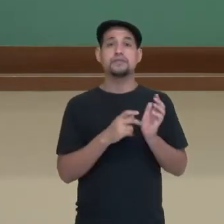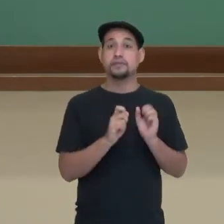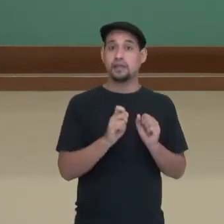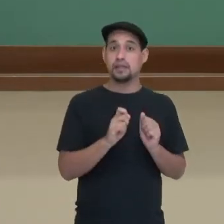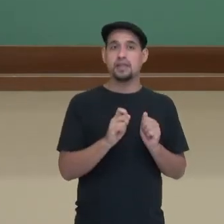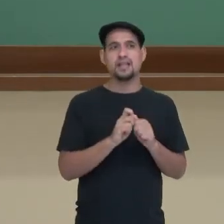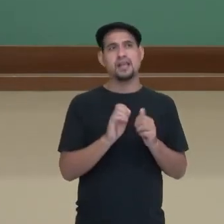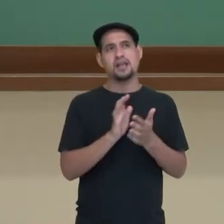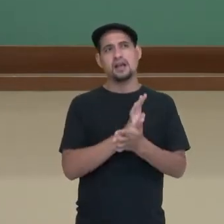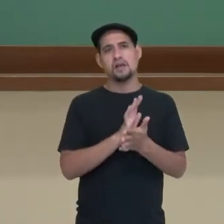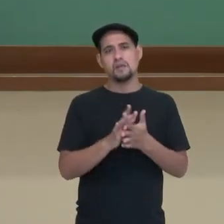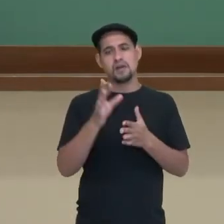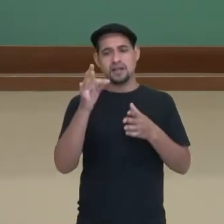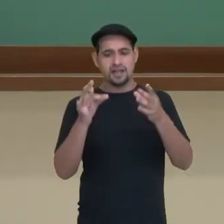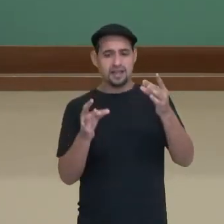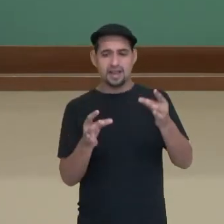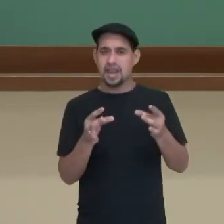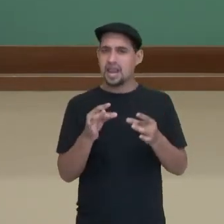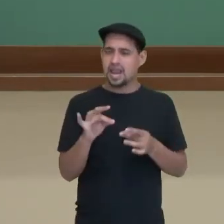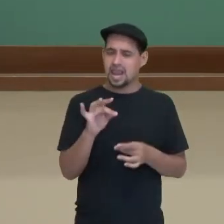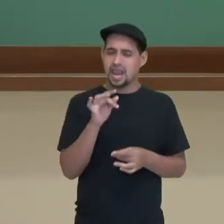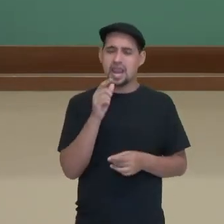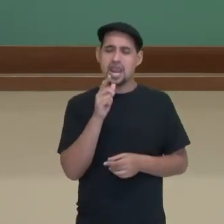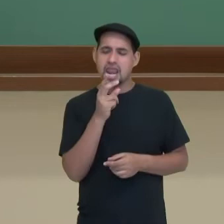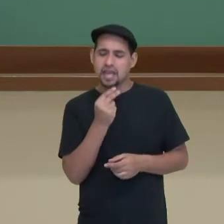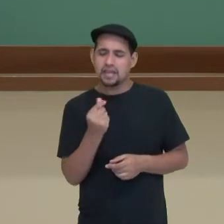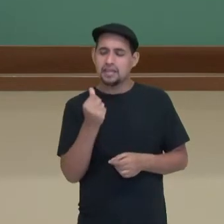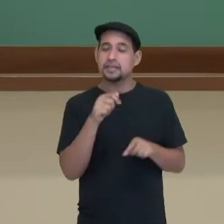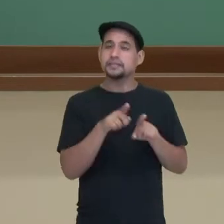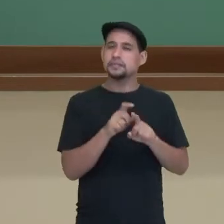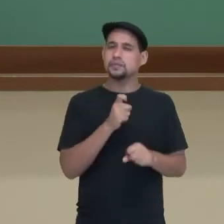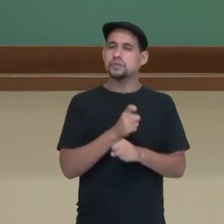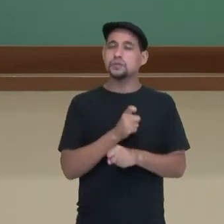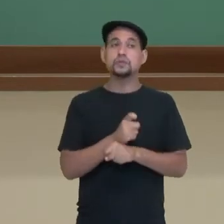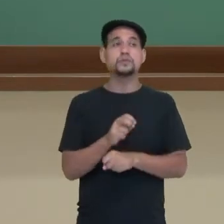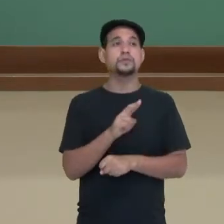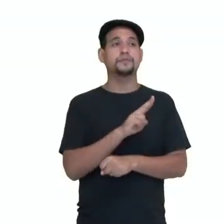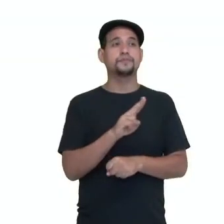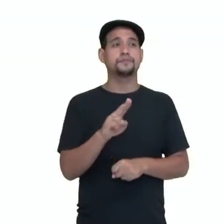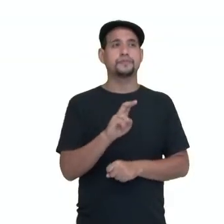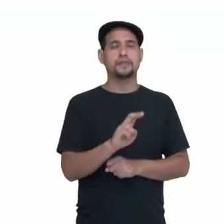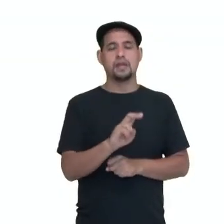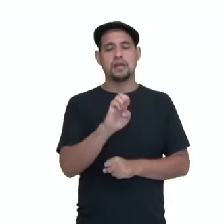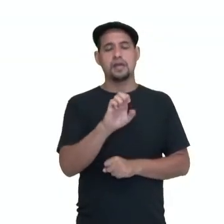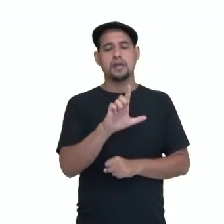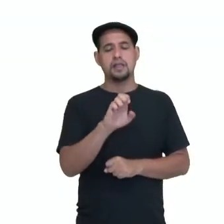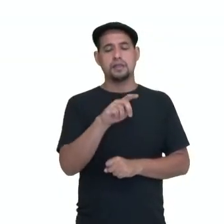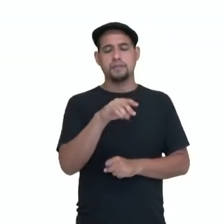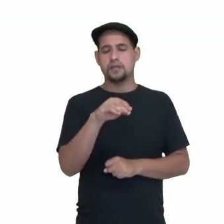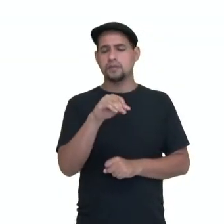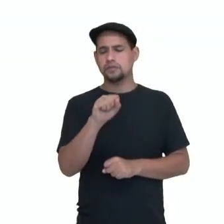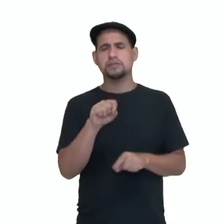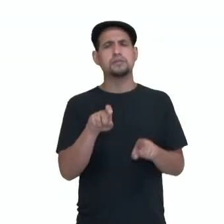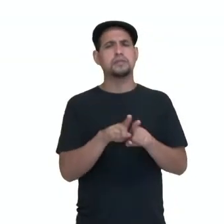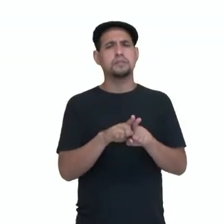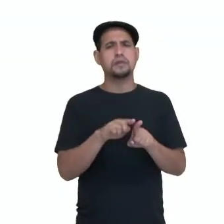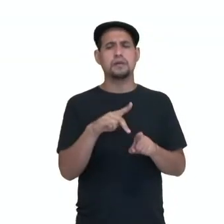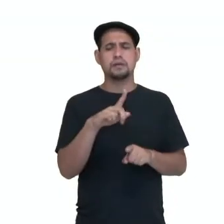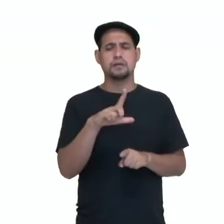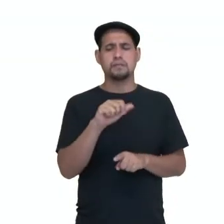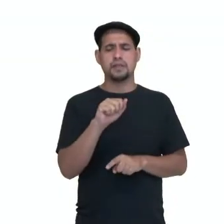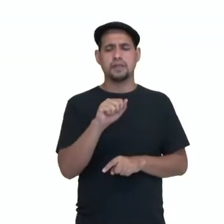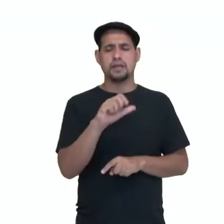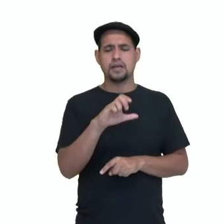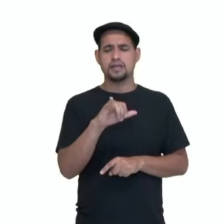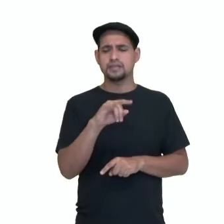por partes líquidas e pela parte sólida, que a gente chama de elementos figurados. A parte líquida nós chamamos de plasma.